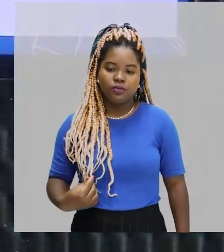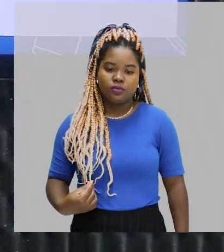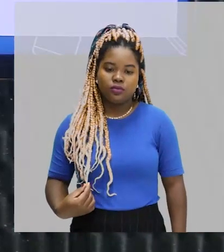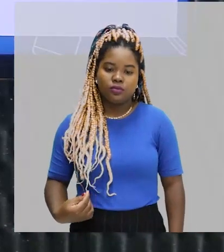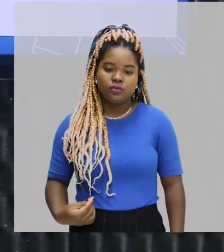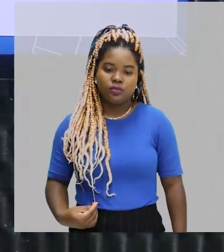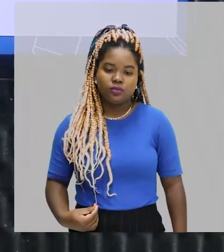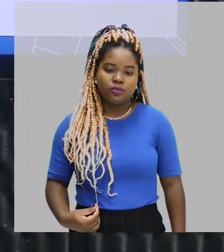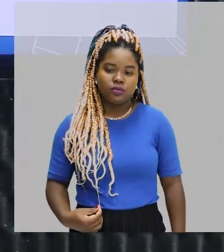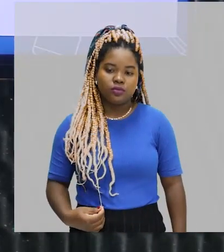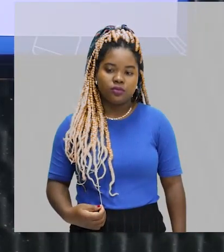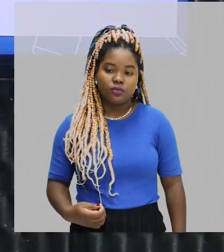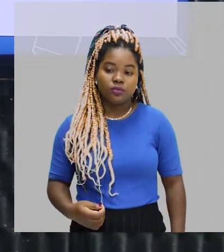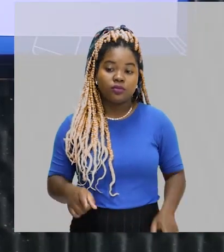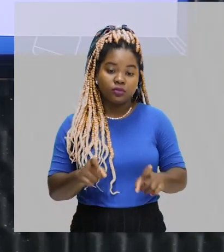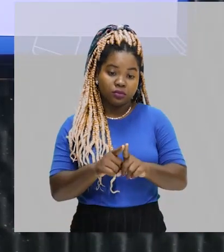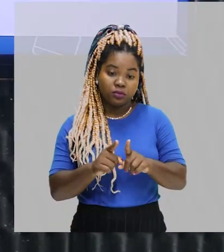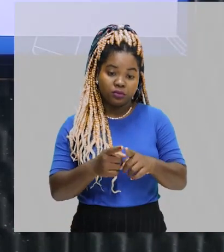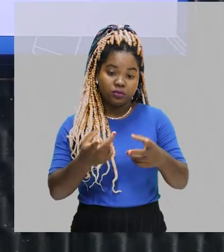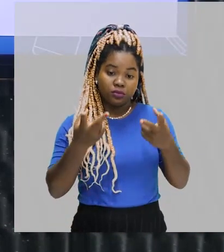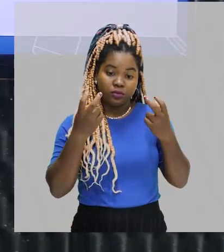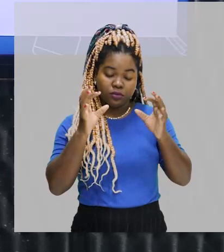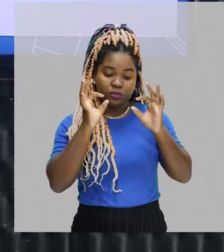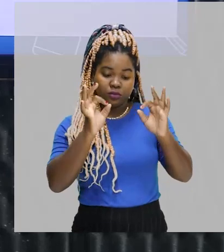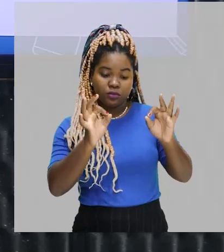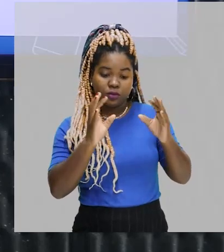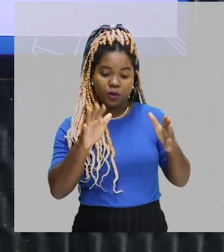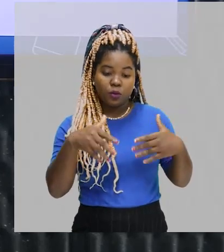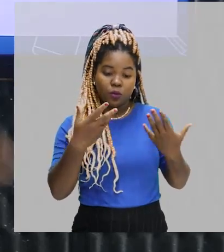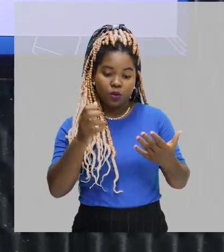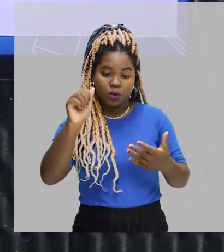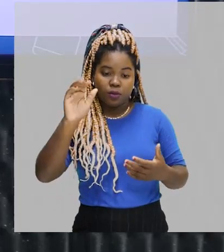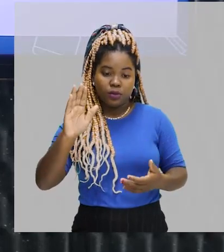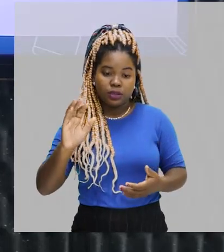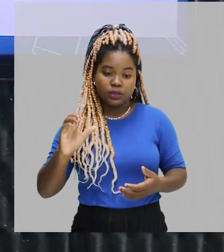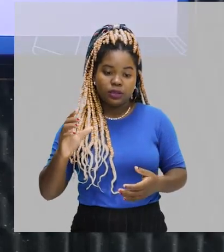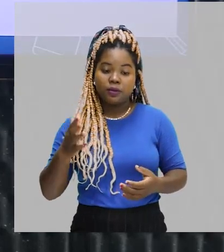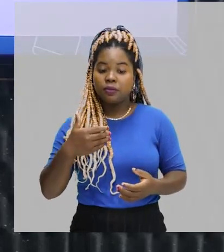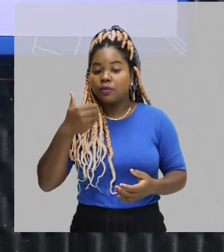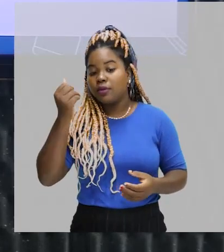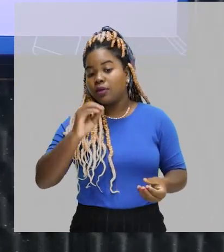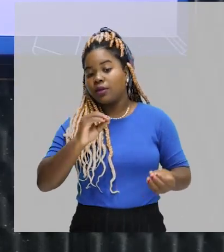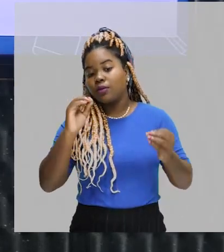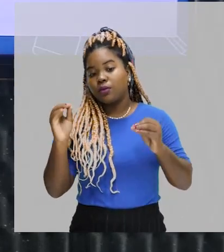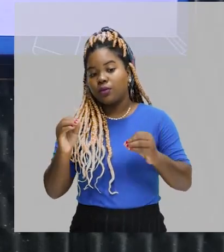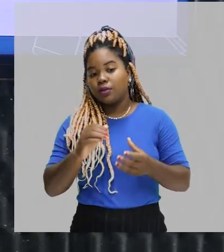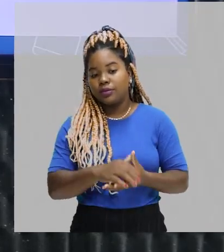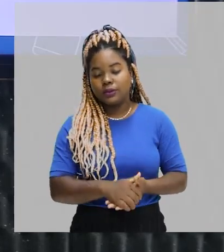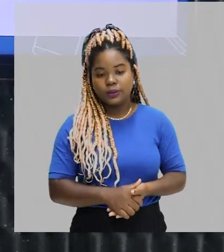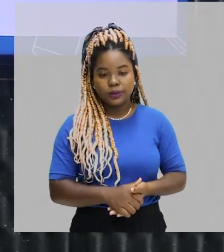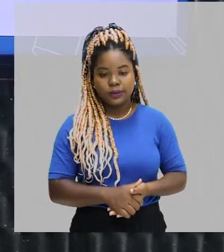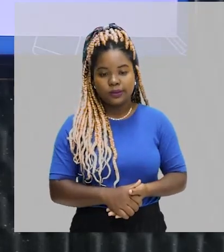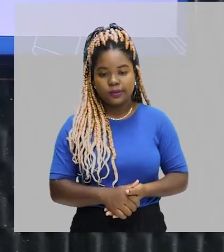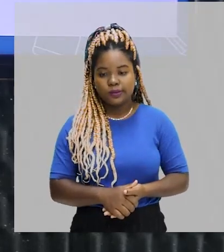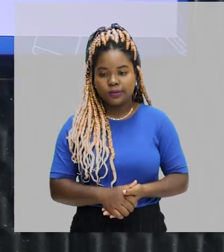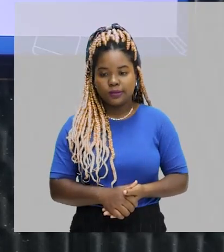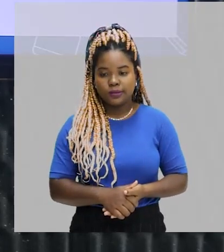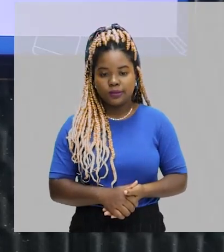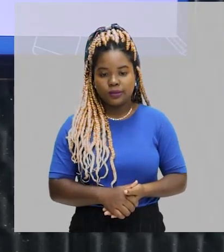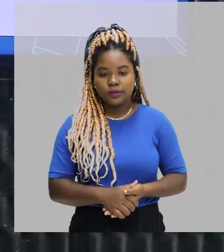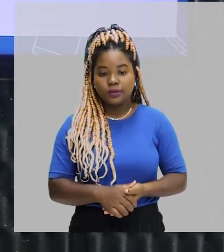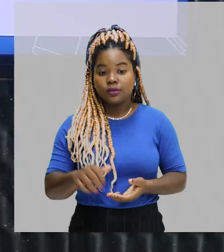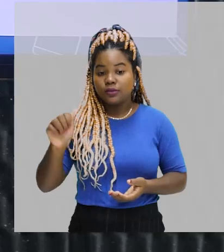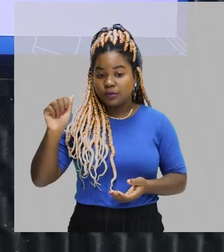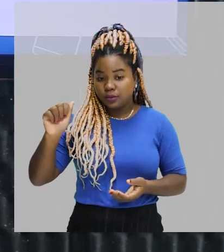mutuamente dependentes. Aí você também vai ver qual alternativa melhor preenche os espaços. Eu fiz com a